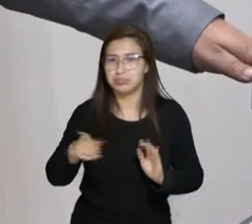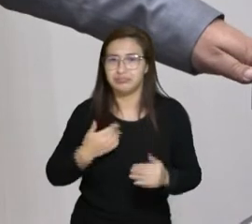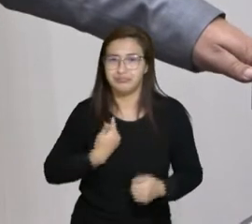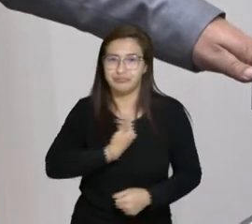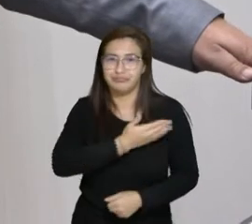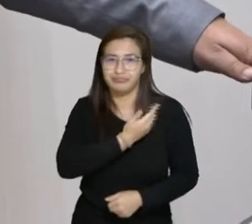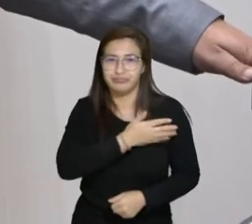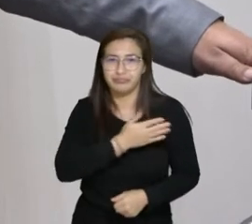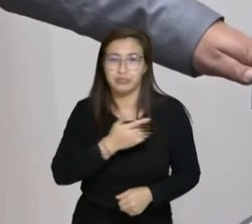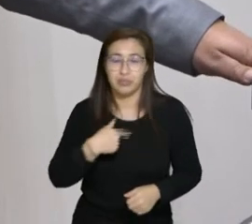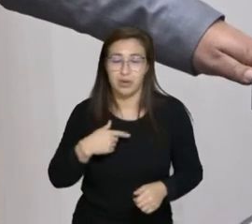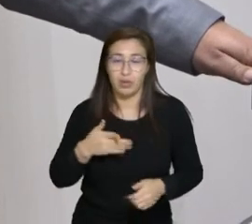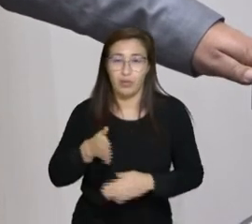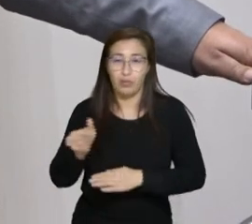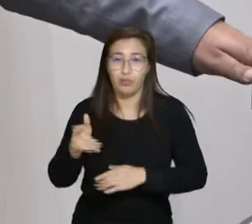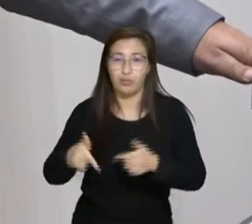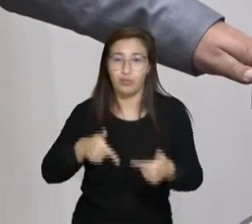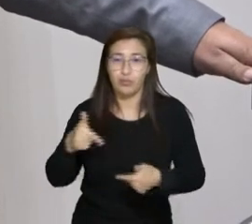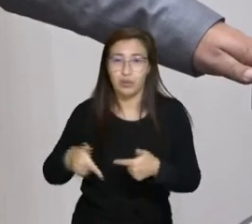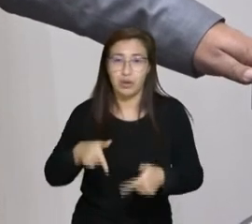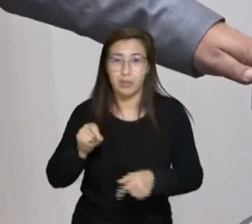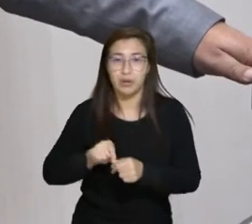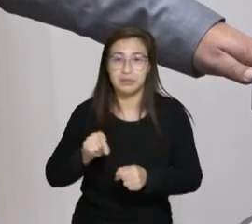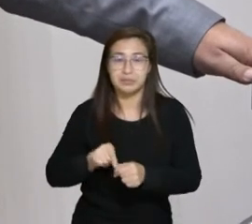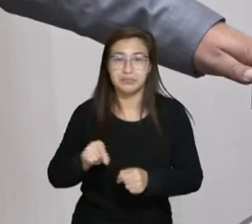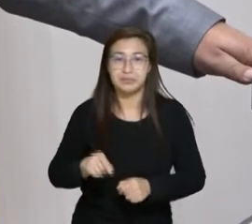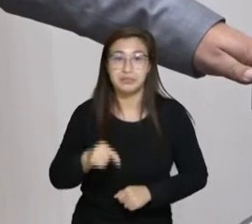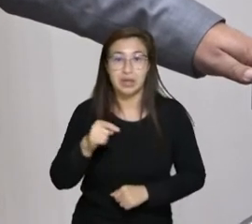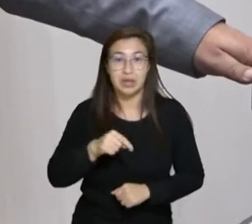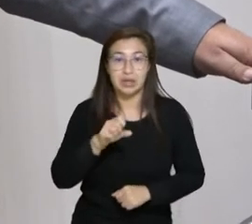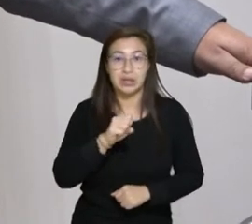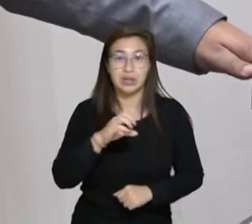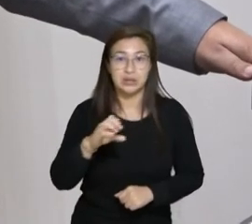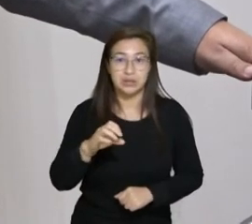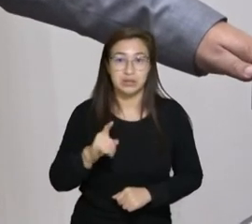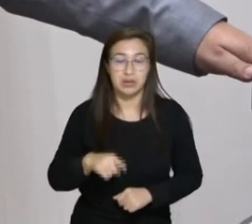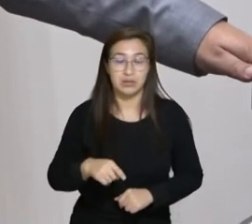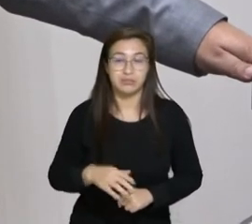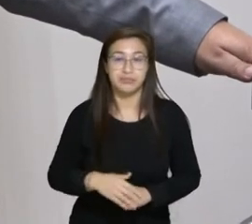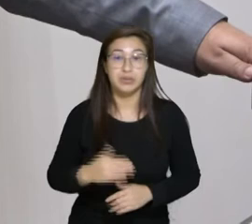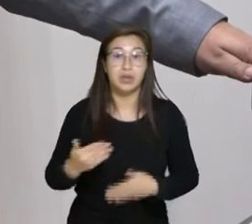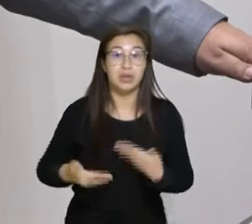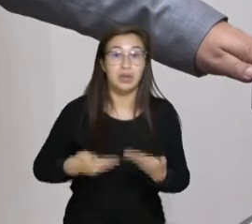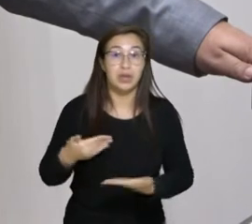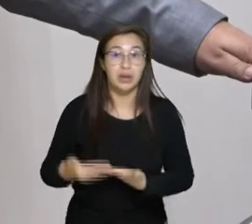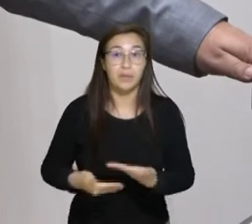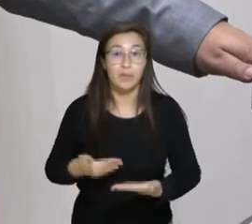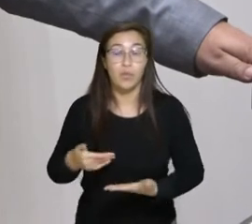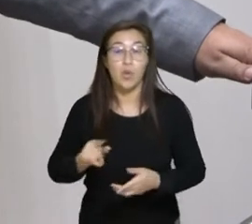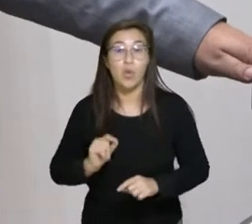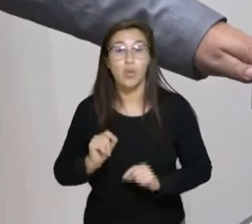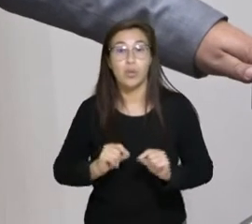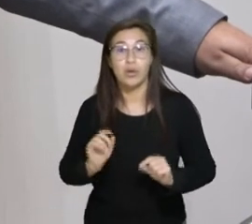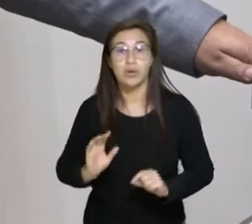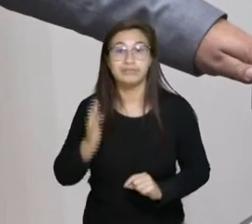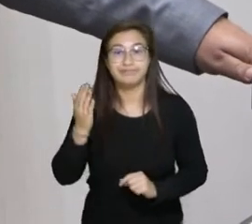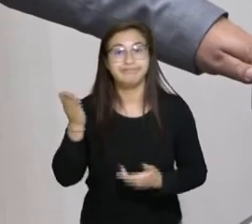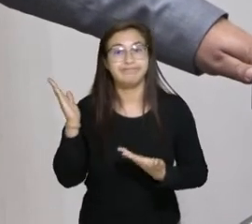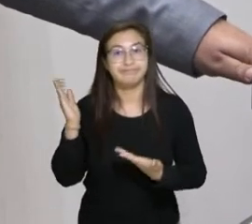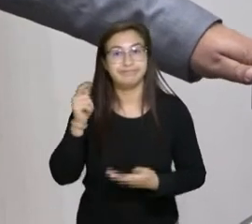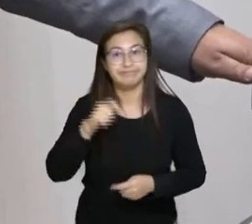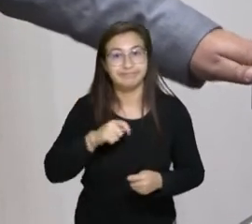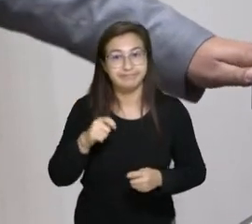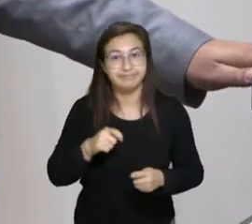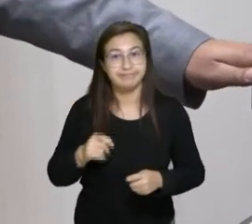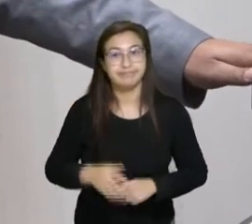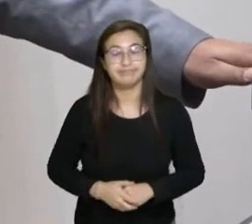e fui fazer meu trabalho e aqui Santa Catarina foi isso em decorrência do nosso trabalho aqui também Santa Catarina